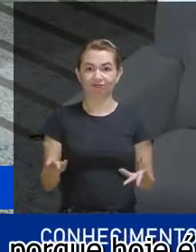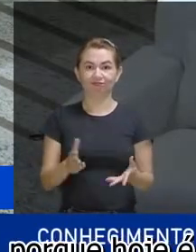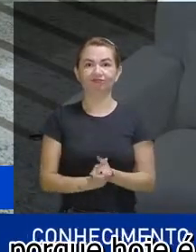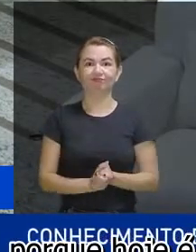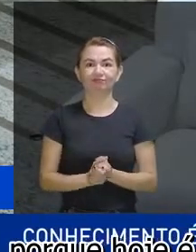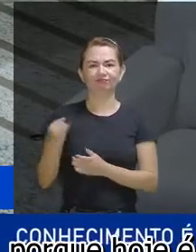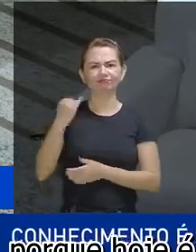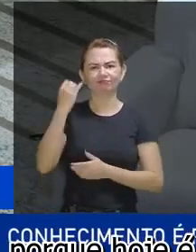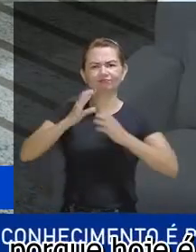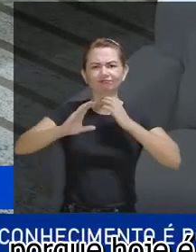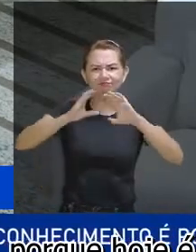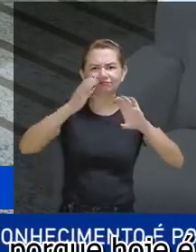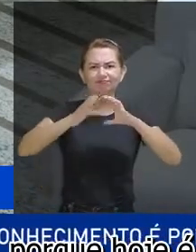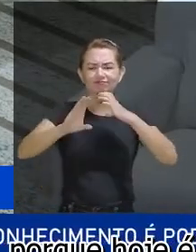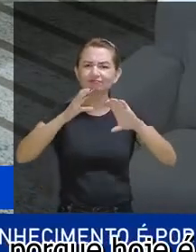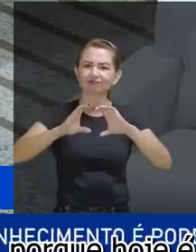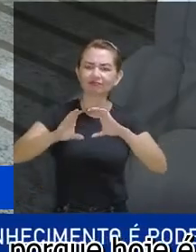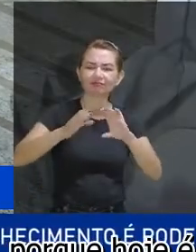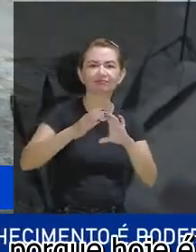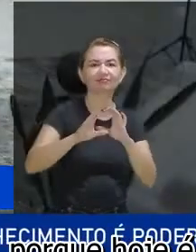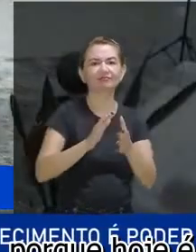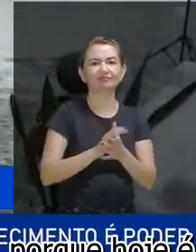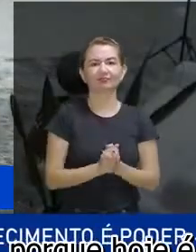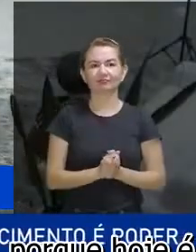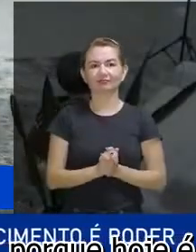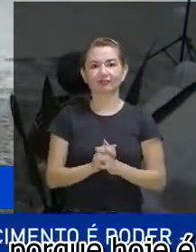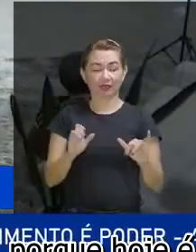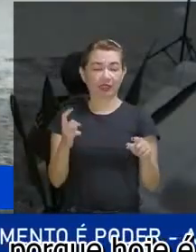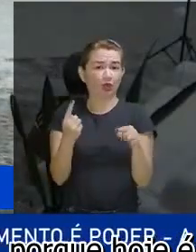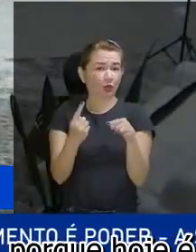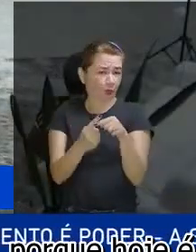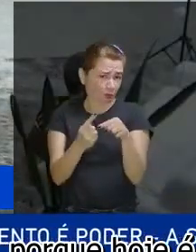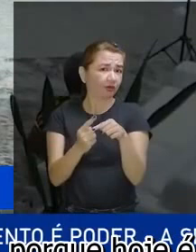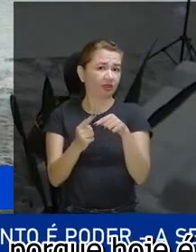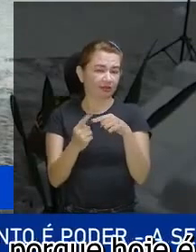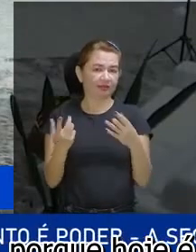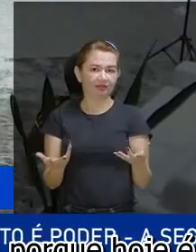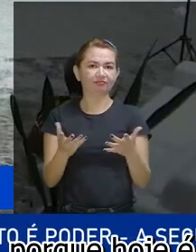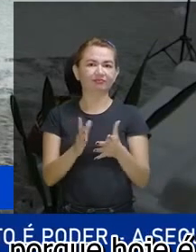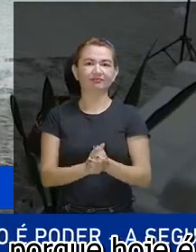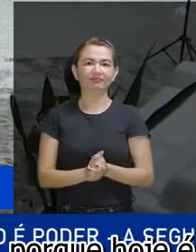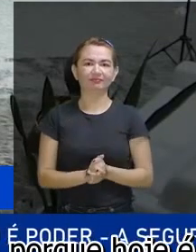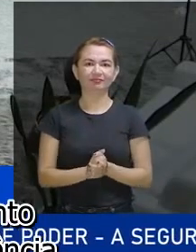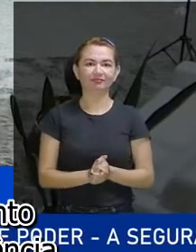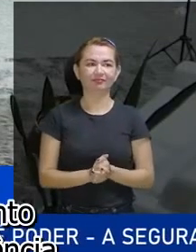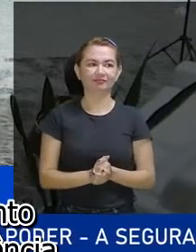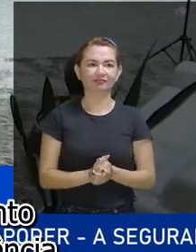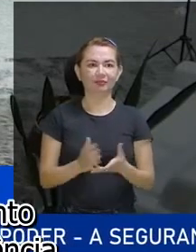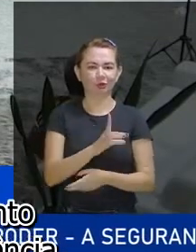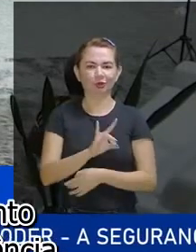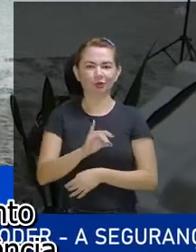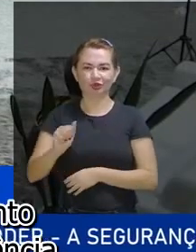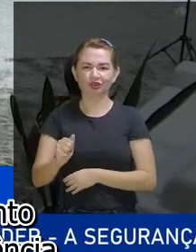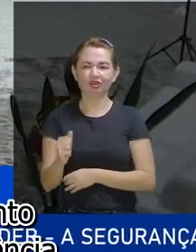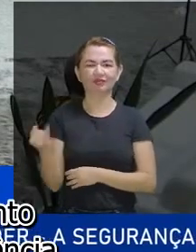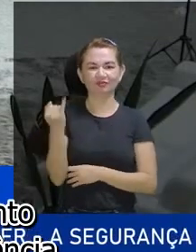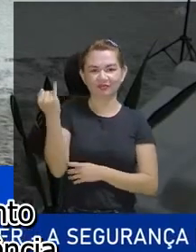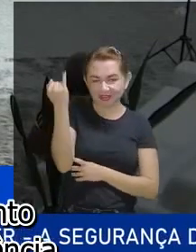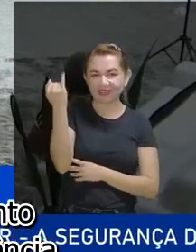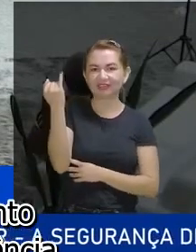importante a gente cantar essas canções e dizer os motivos, porque hoje é um dia importante para a gente,